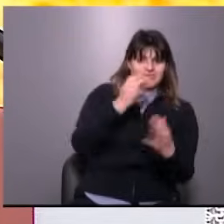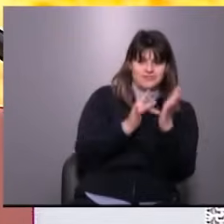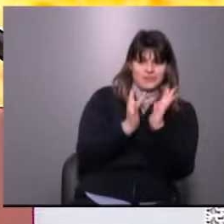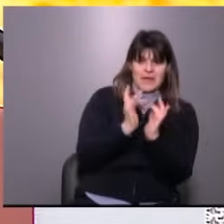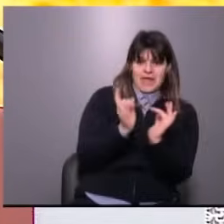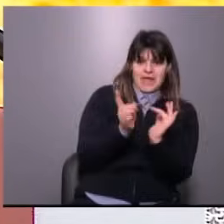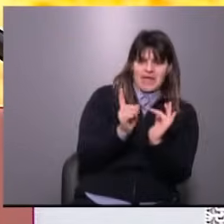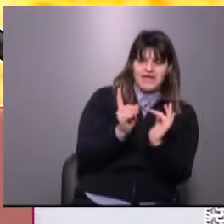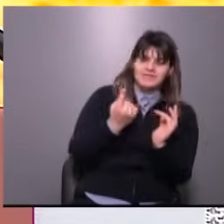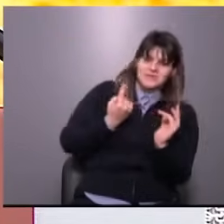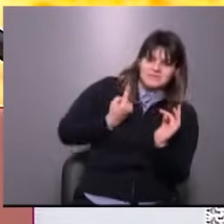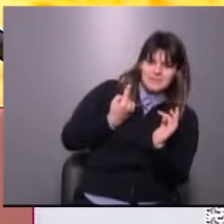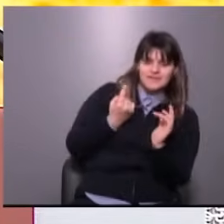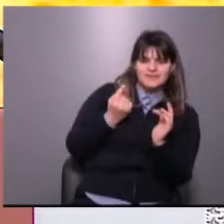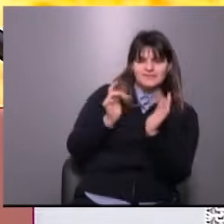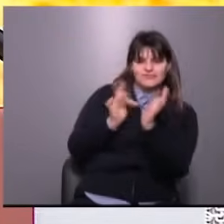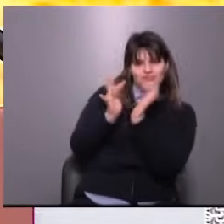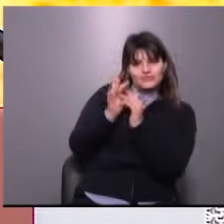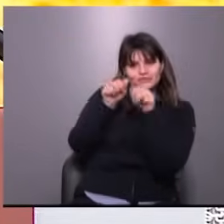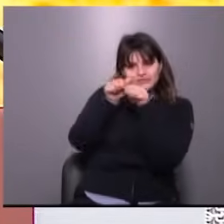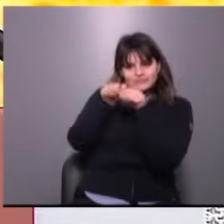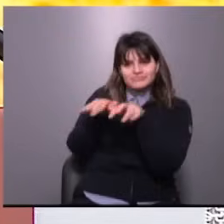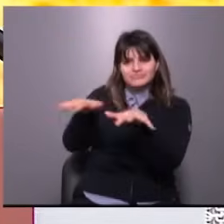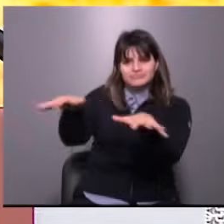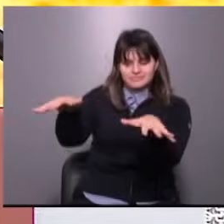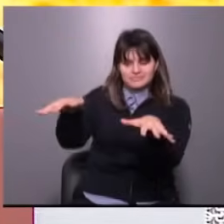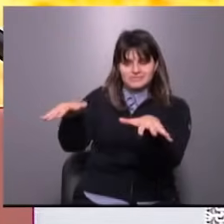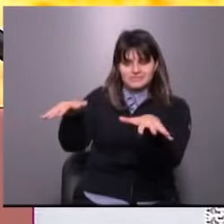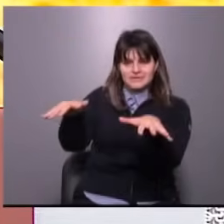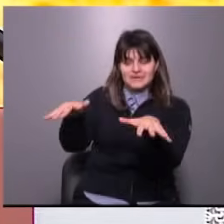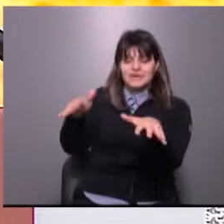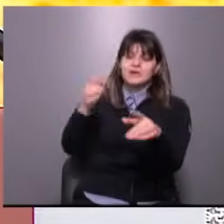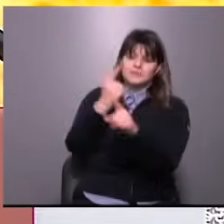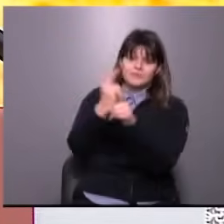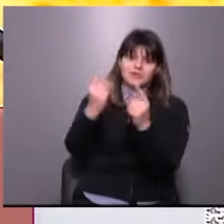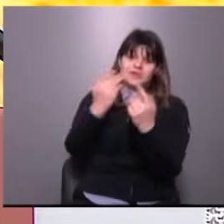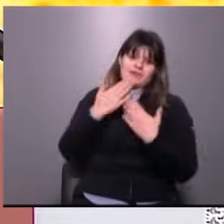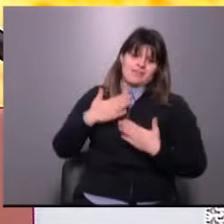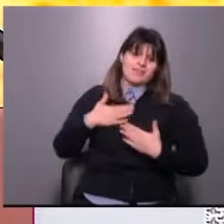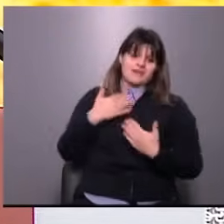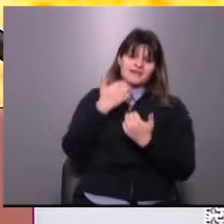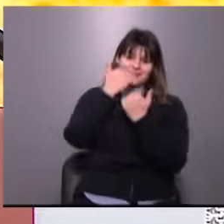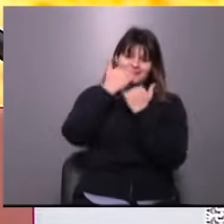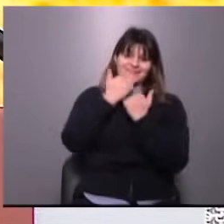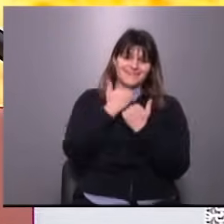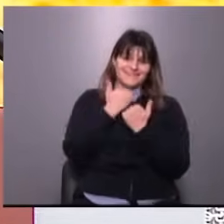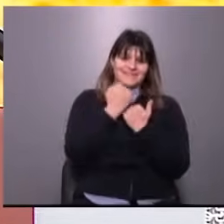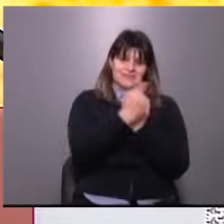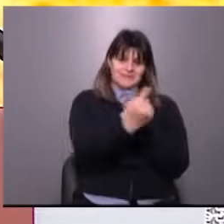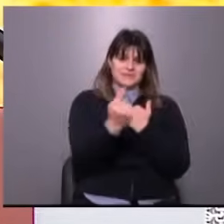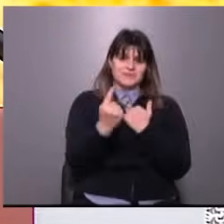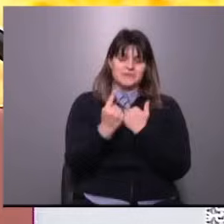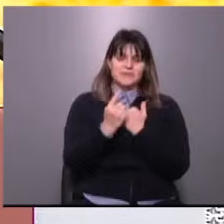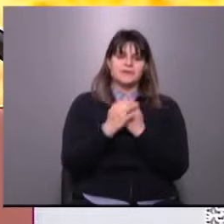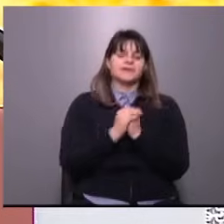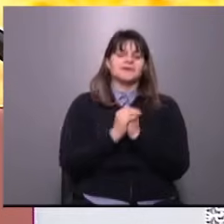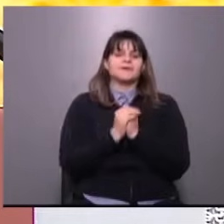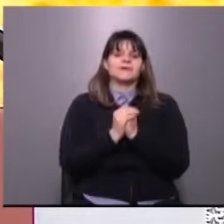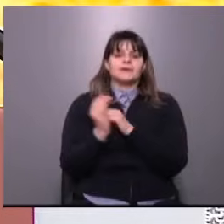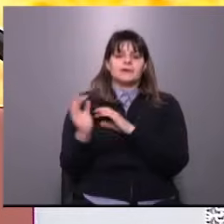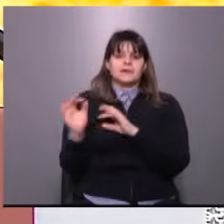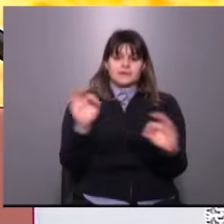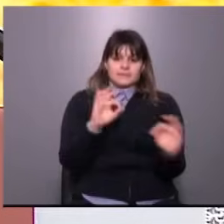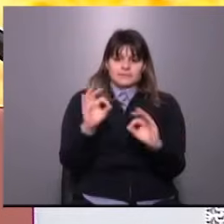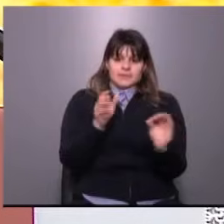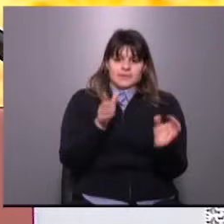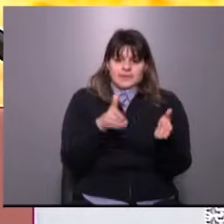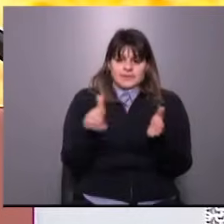cristã do Natal. Aquele que é a causa da nossa alegria.